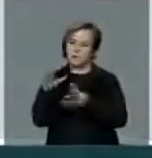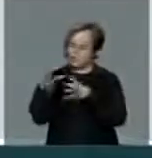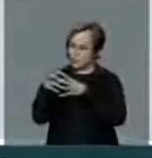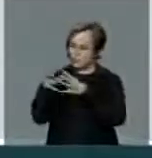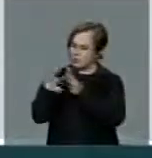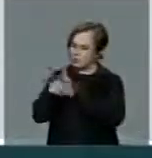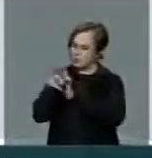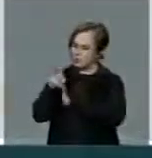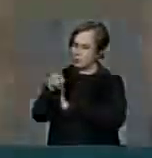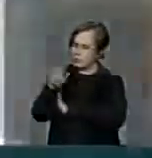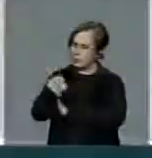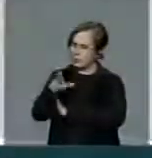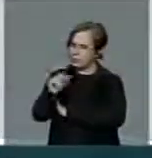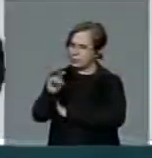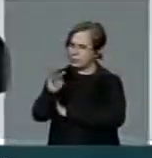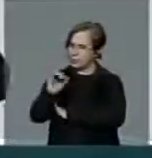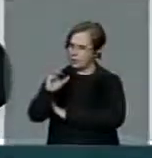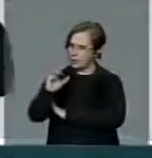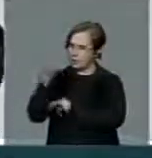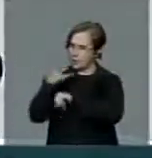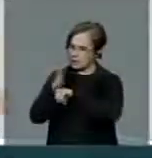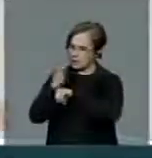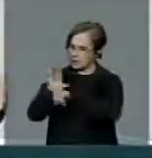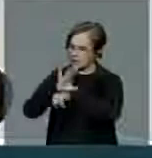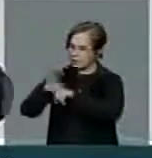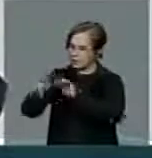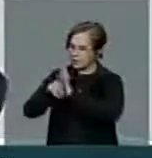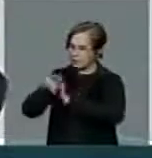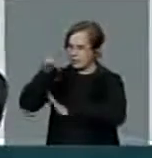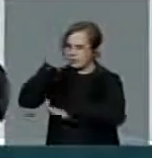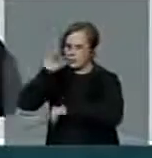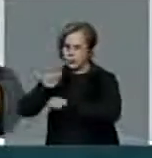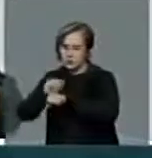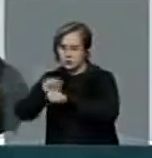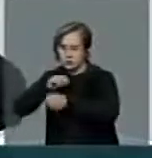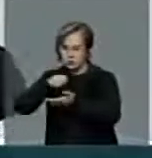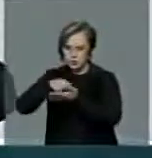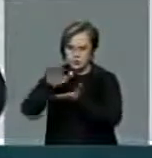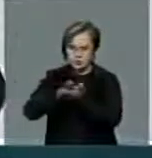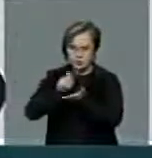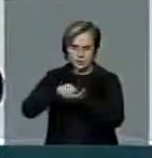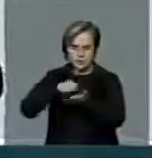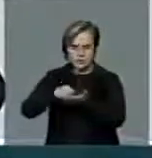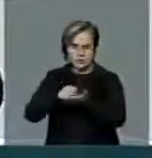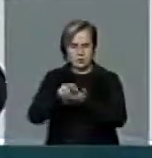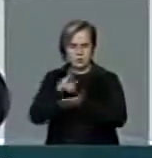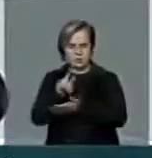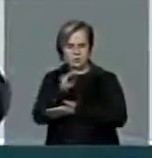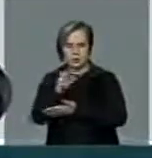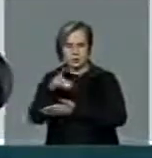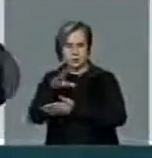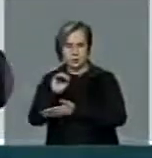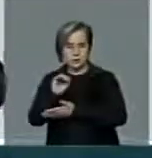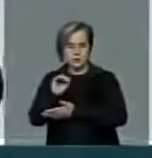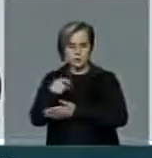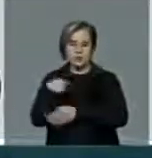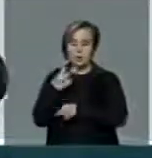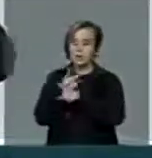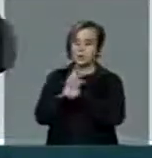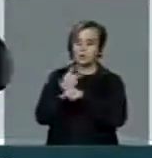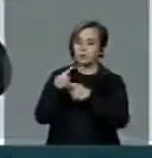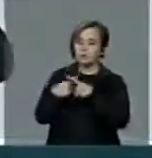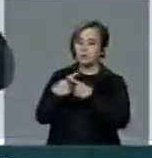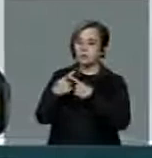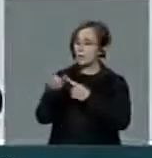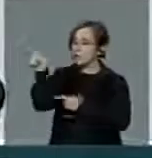Pronatec que estão envolvidas na capacitação rural, trabalharem com o registro do CAR. Tudo isso estamos buscando alternativa para que o produtor não seja onerado